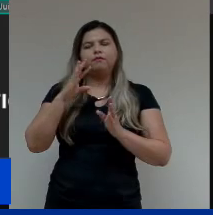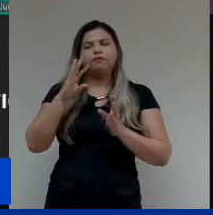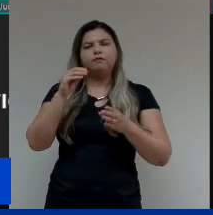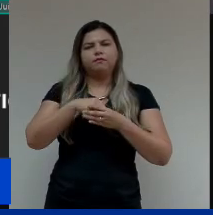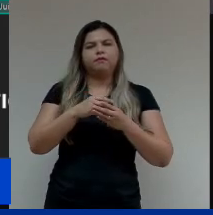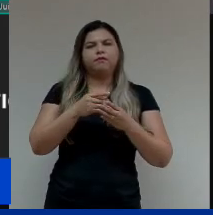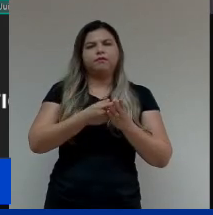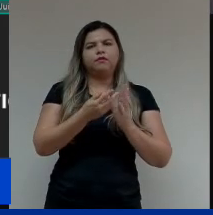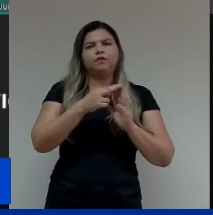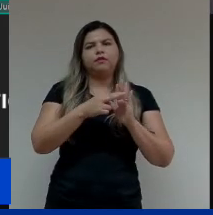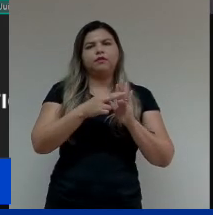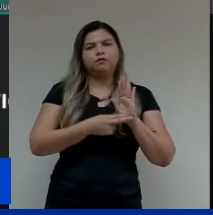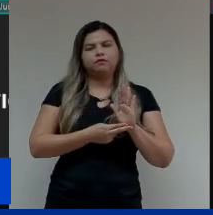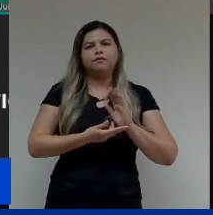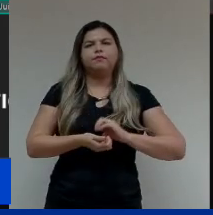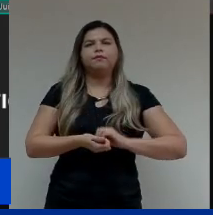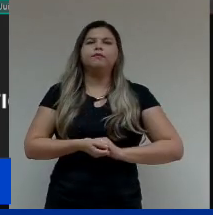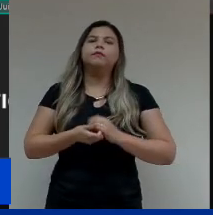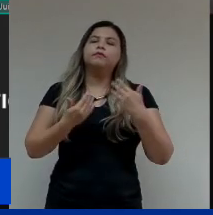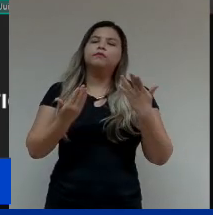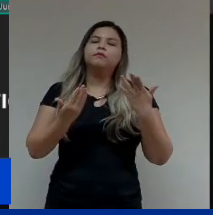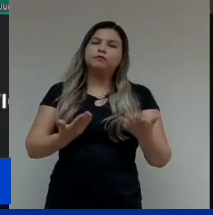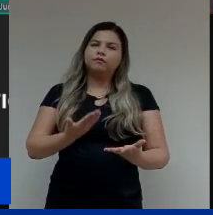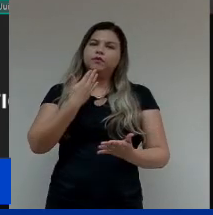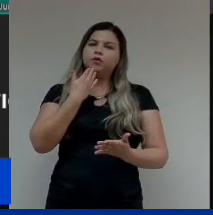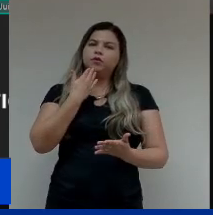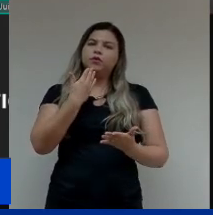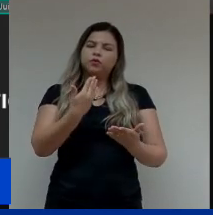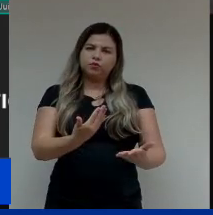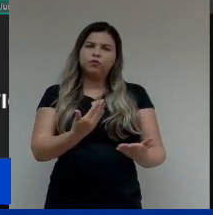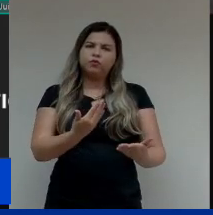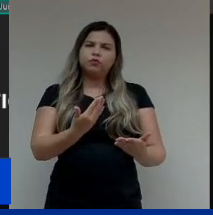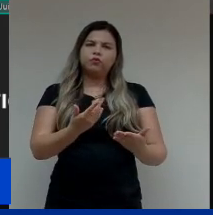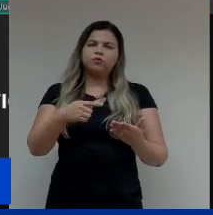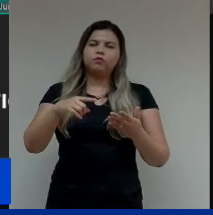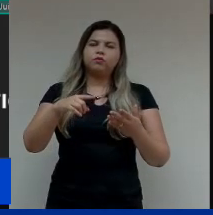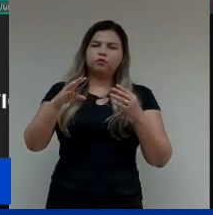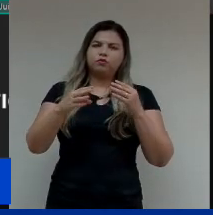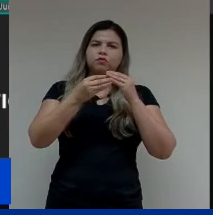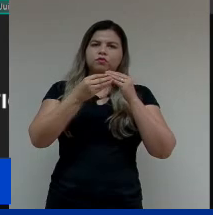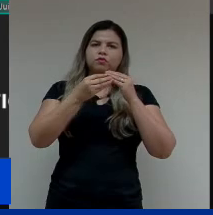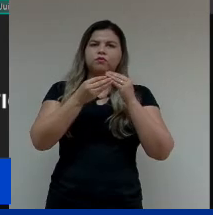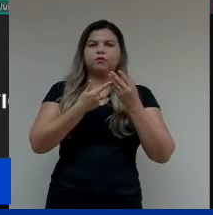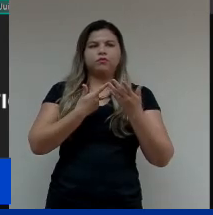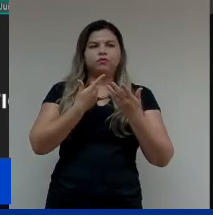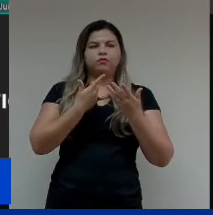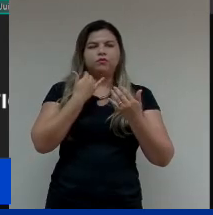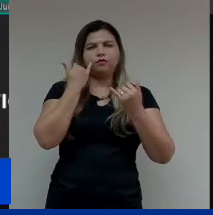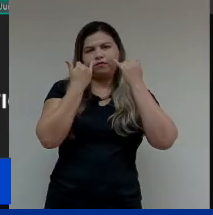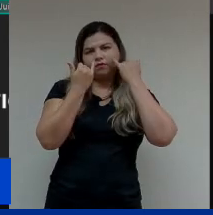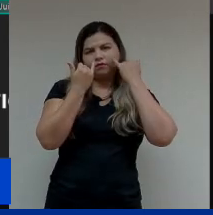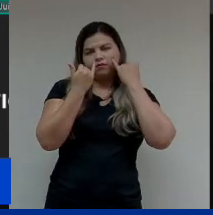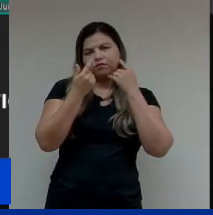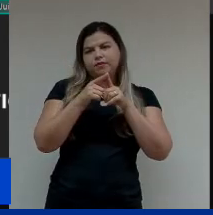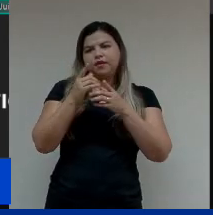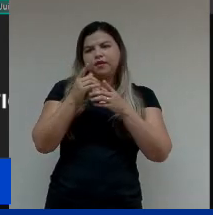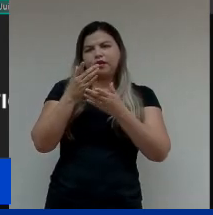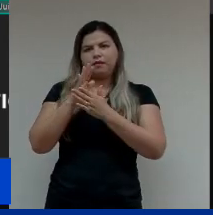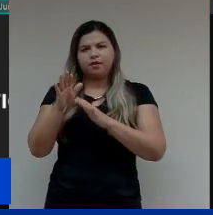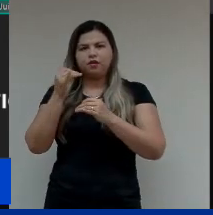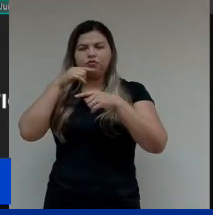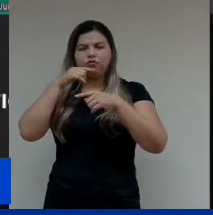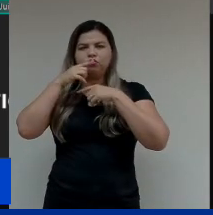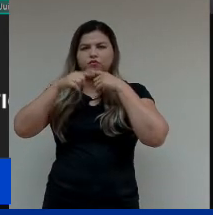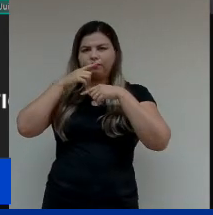resolução. Diante disso, solicito o acolhimento dos embargos para sanar as omissões e contradições,